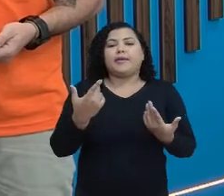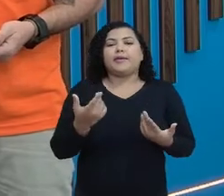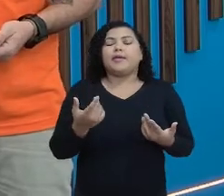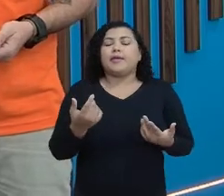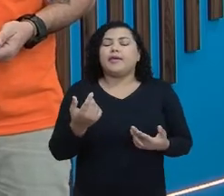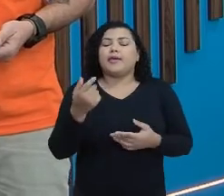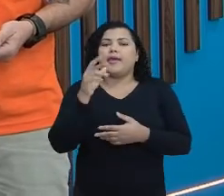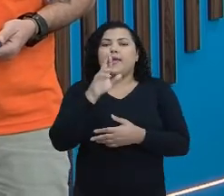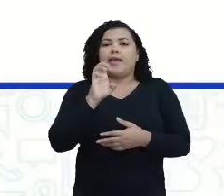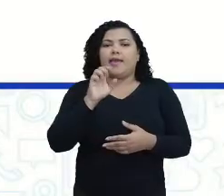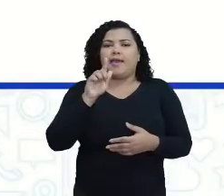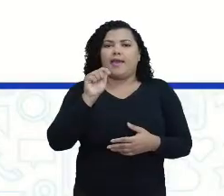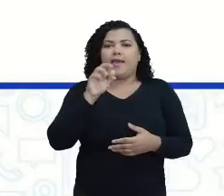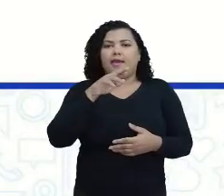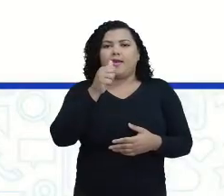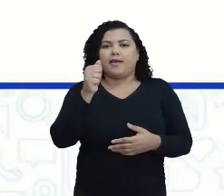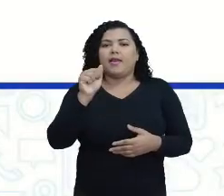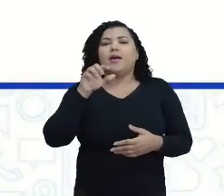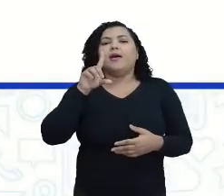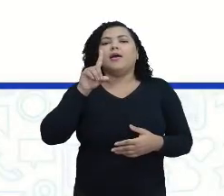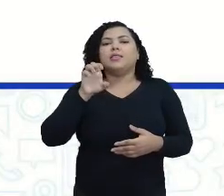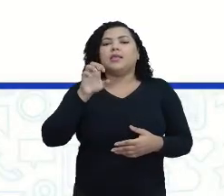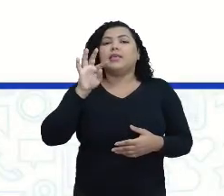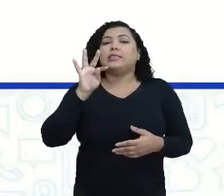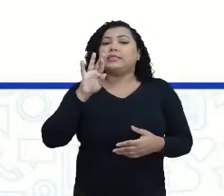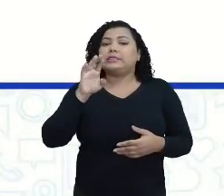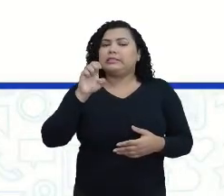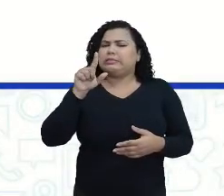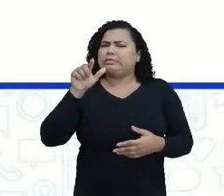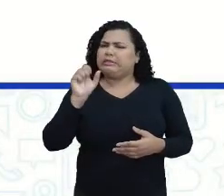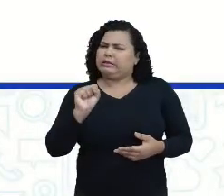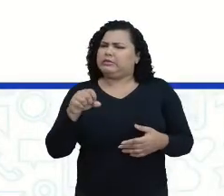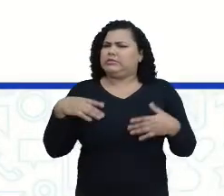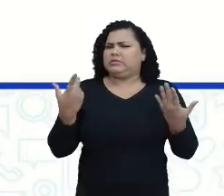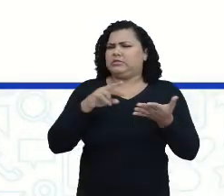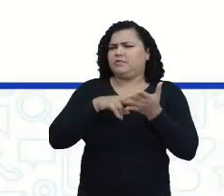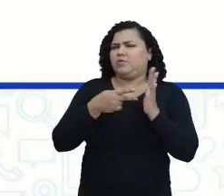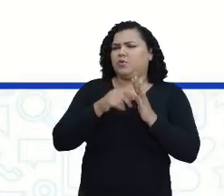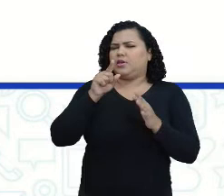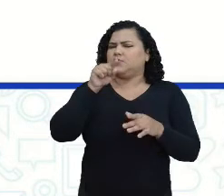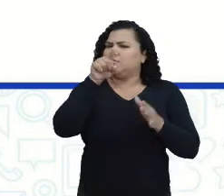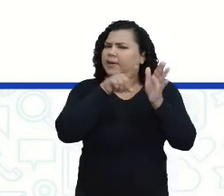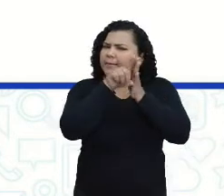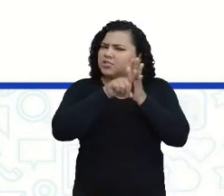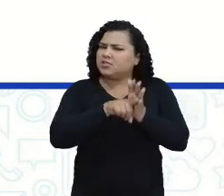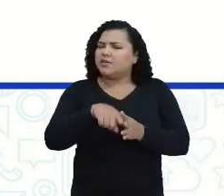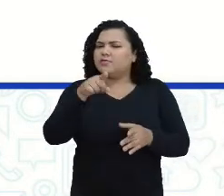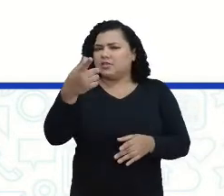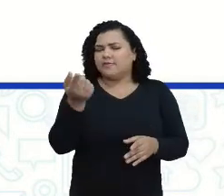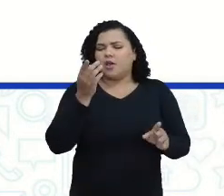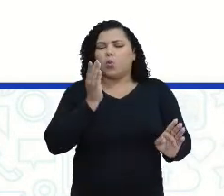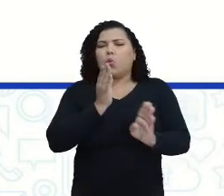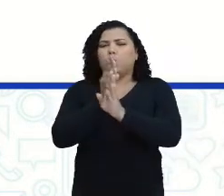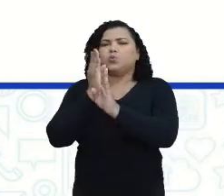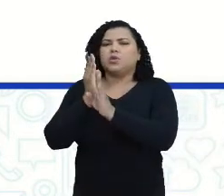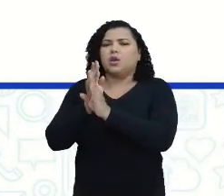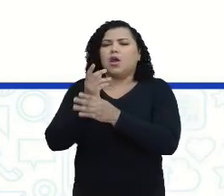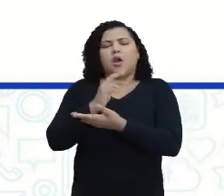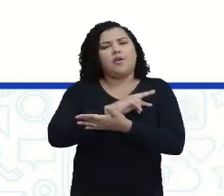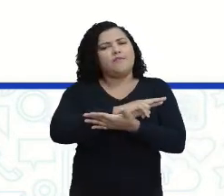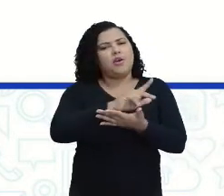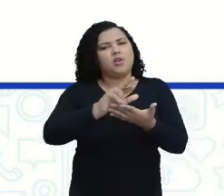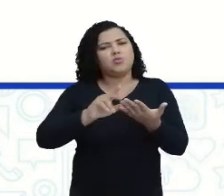regra de 3. Se você pesquisar sobre problemas de regra de 3, provavelmente você vai encontrar coisas